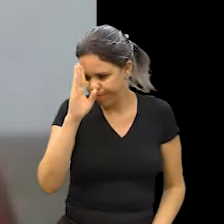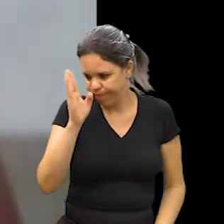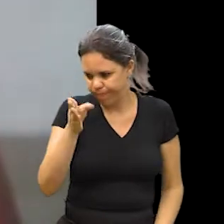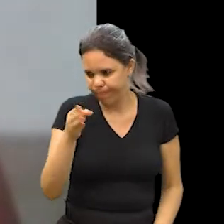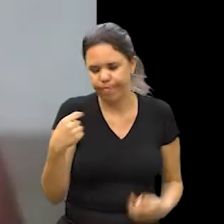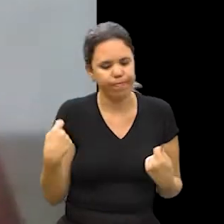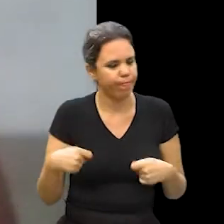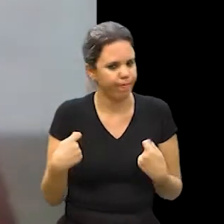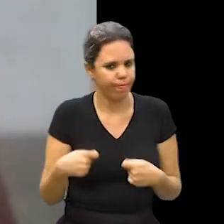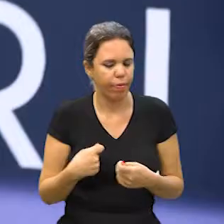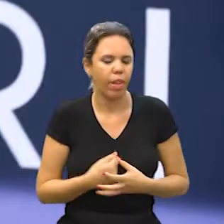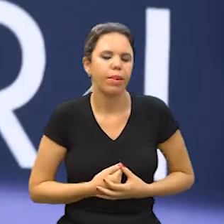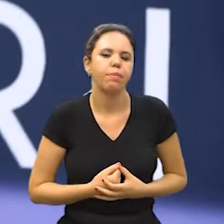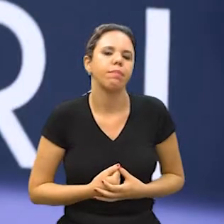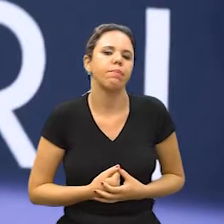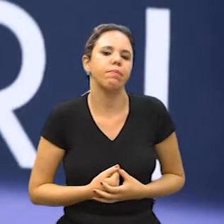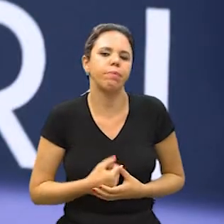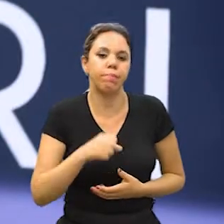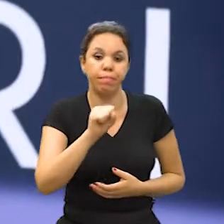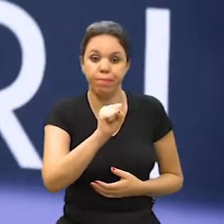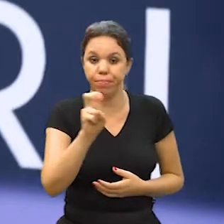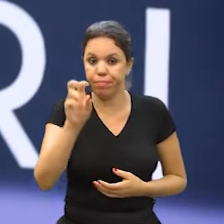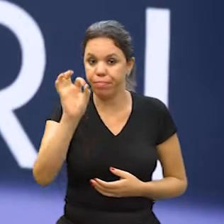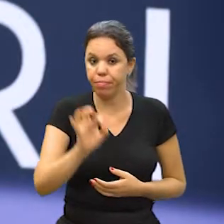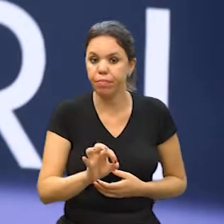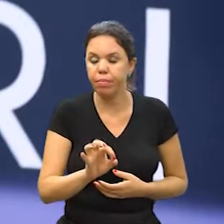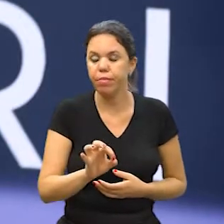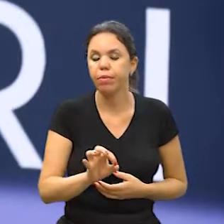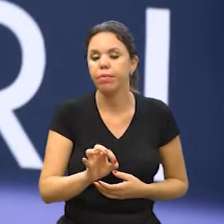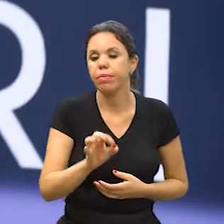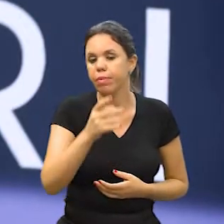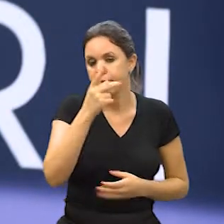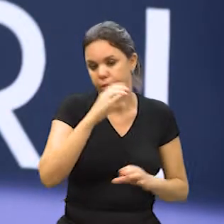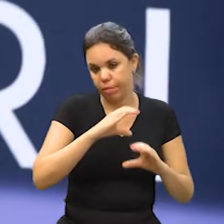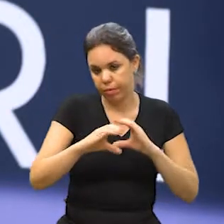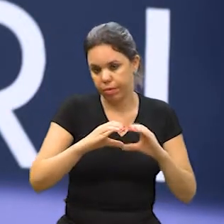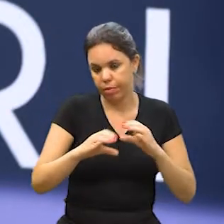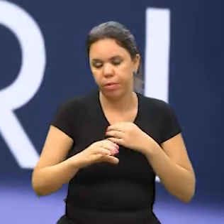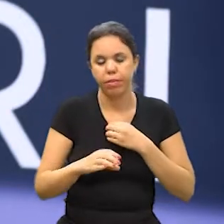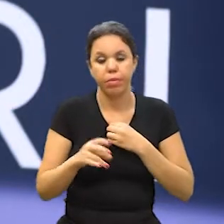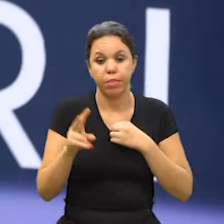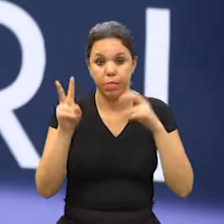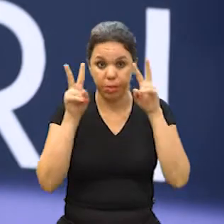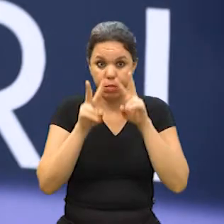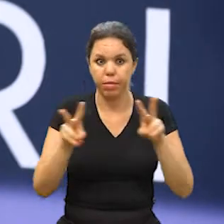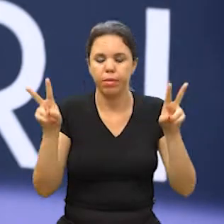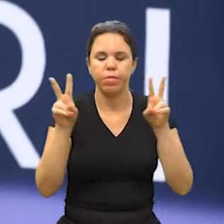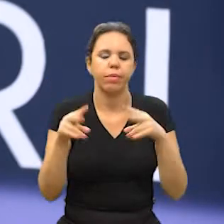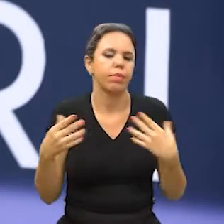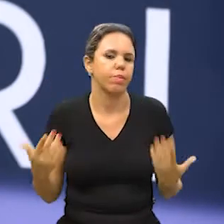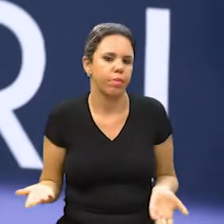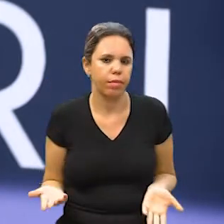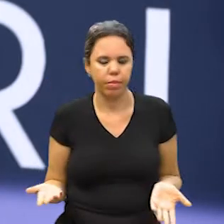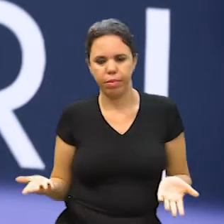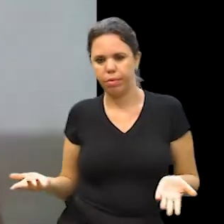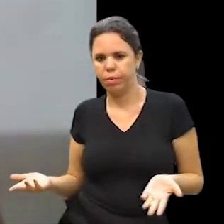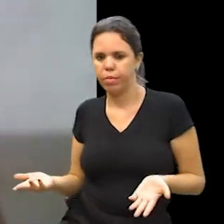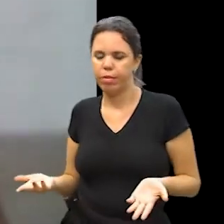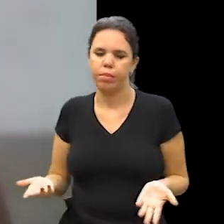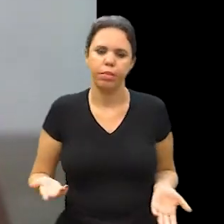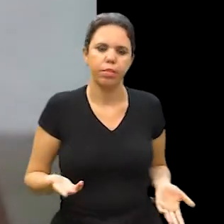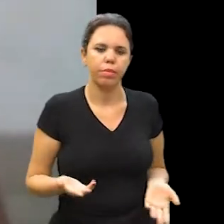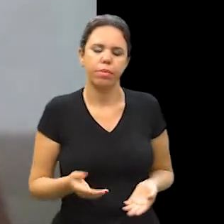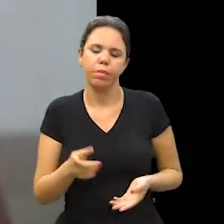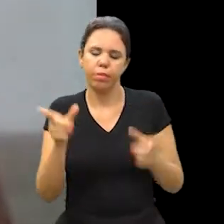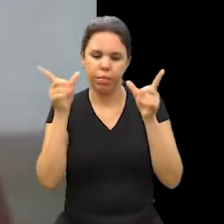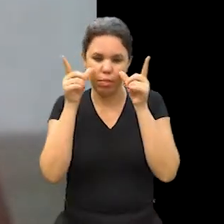é necessário, né, porque 85% da nossa comunicação, ela é visual. Pois é. Então, quando você